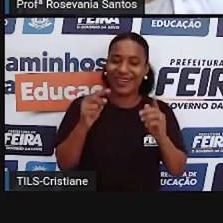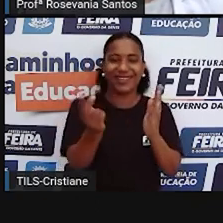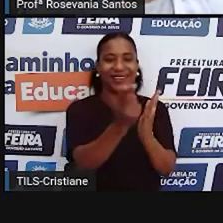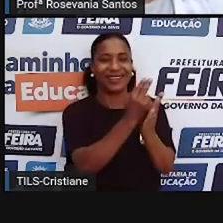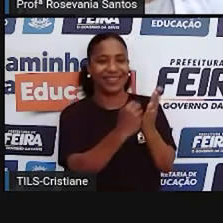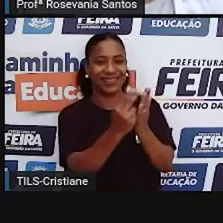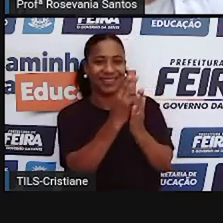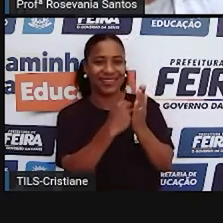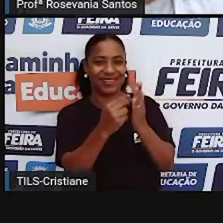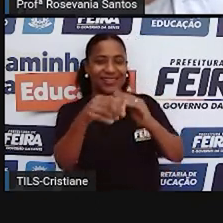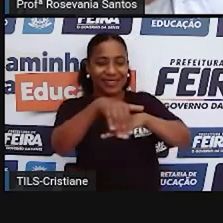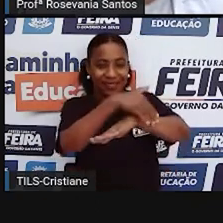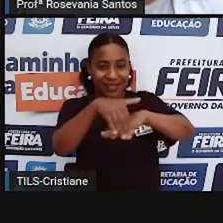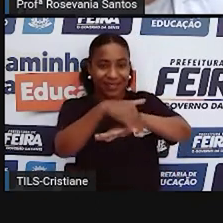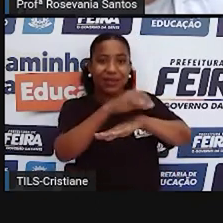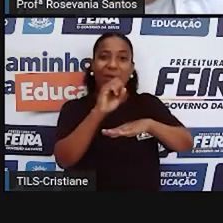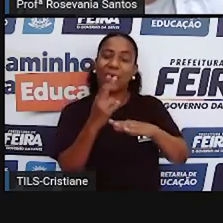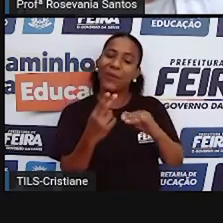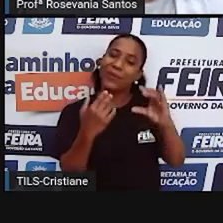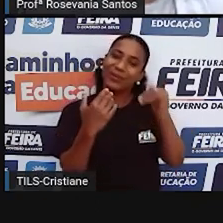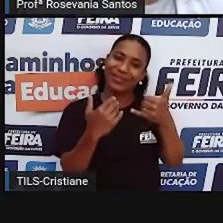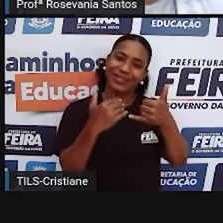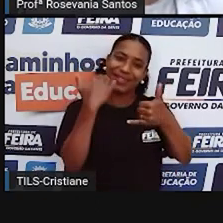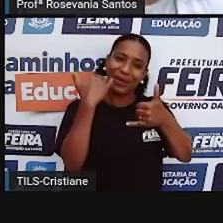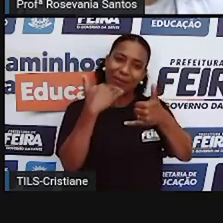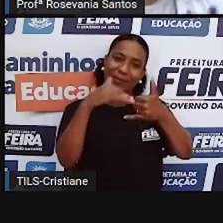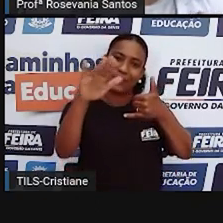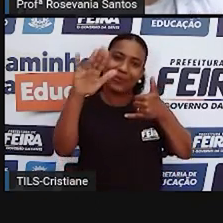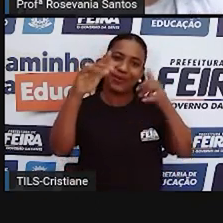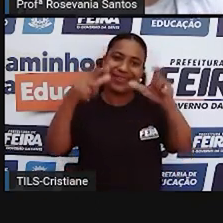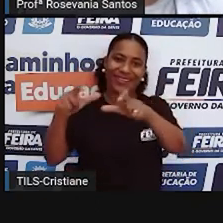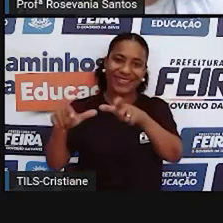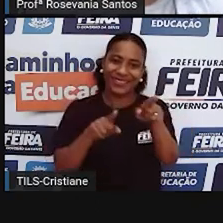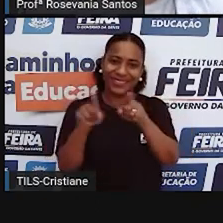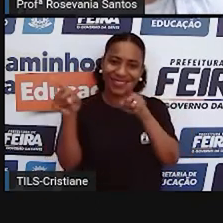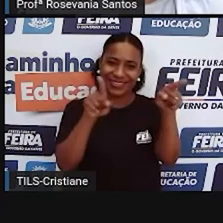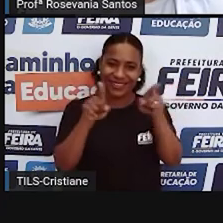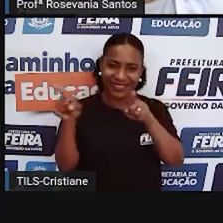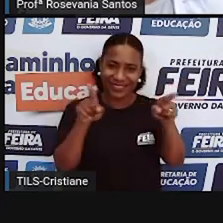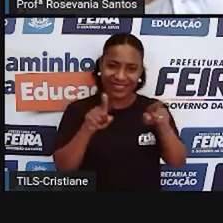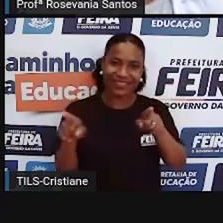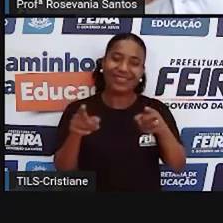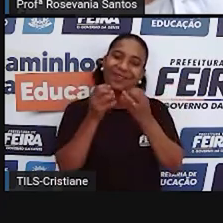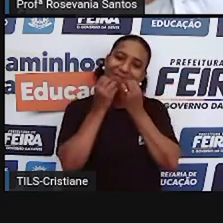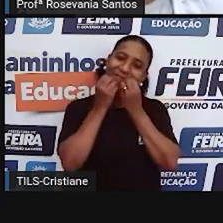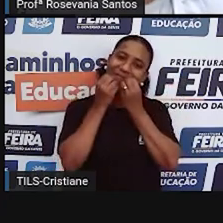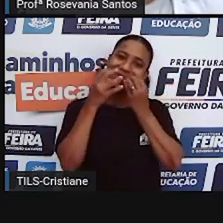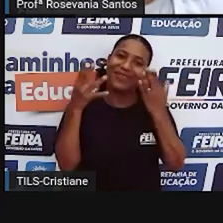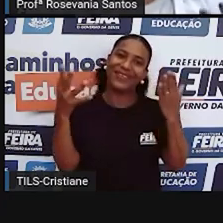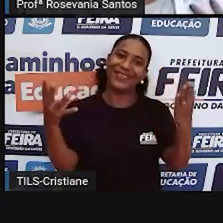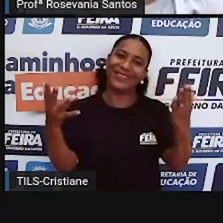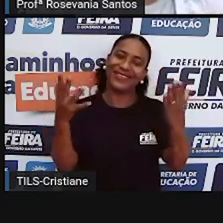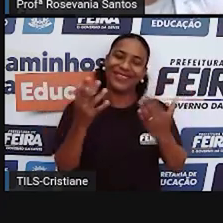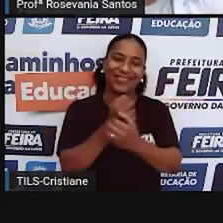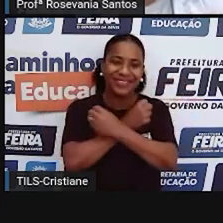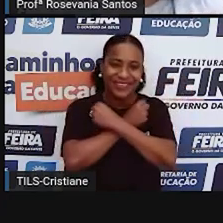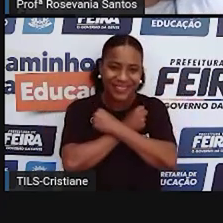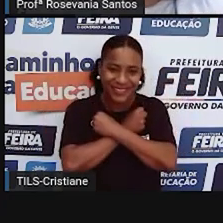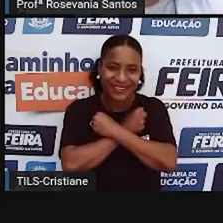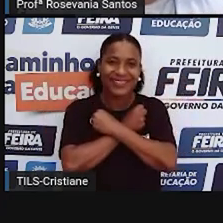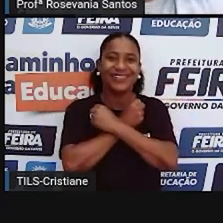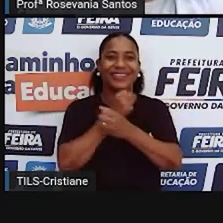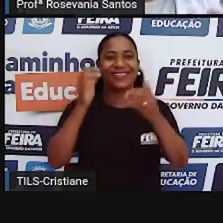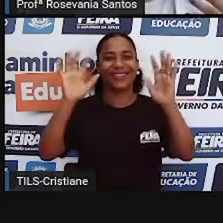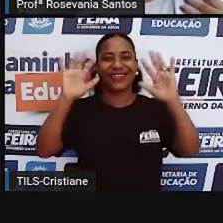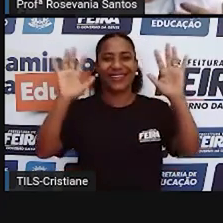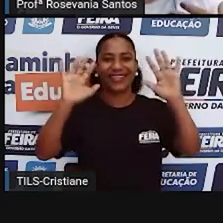Ou mandar a localização, como a gente manda hoje. Então, gente, com muito carinho, né, me despeço aqui de vocês. Essa foi a nossa aula de